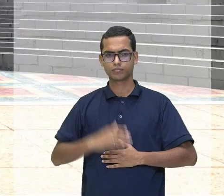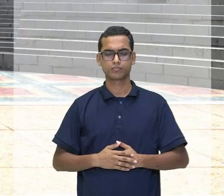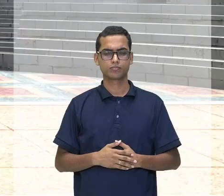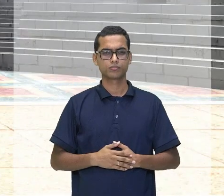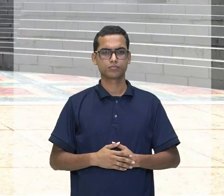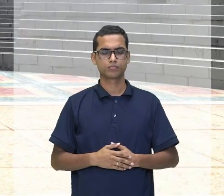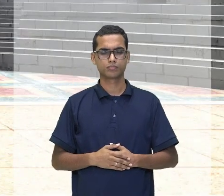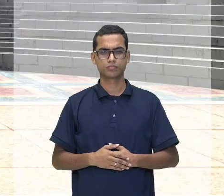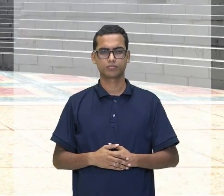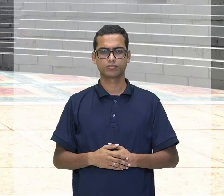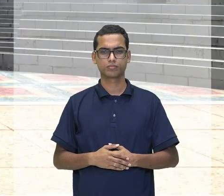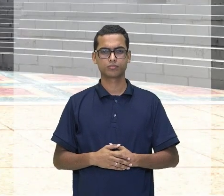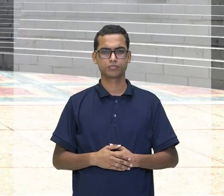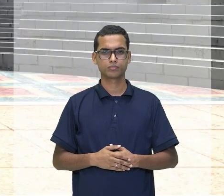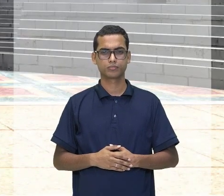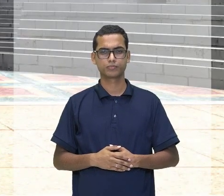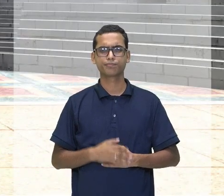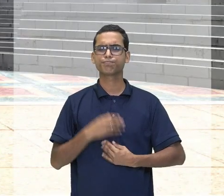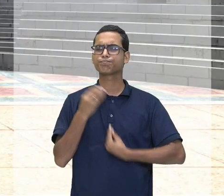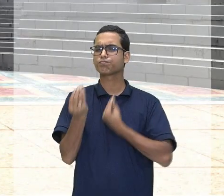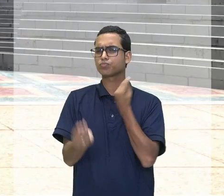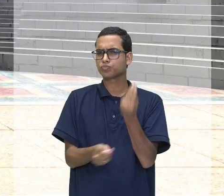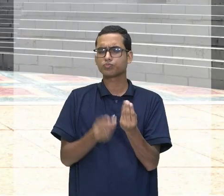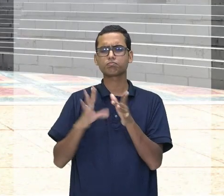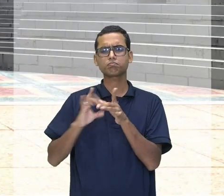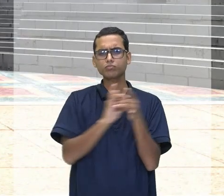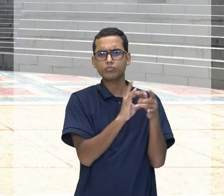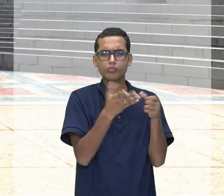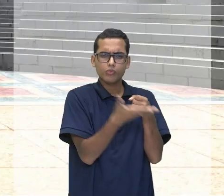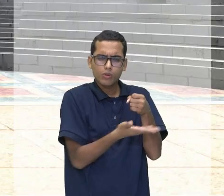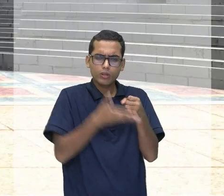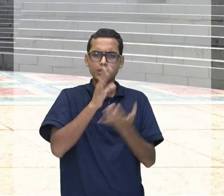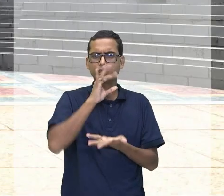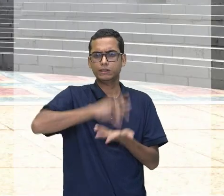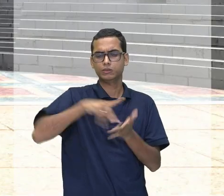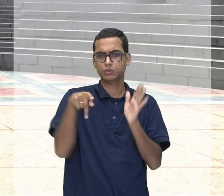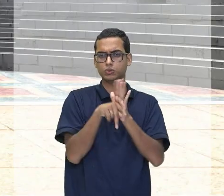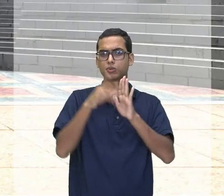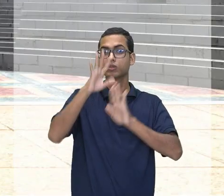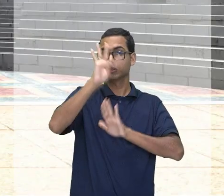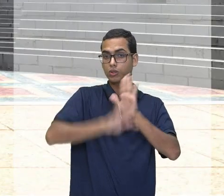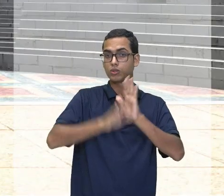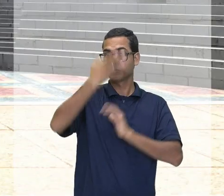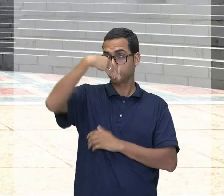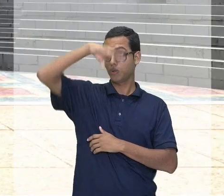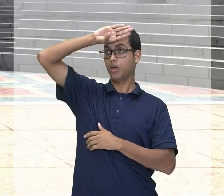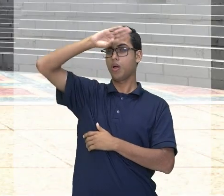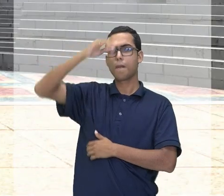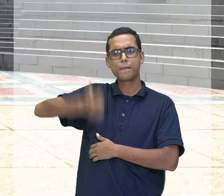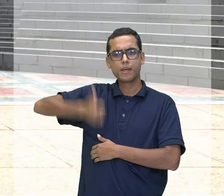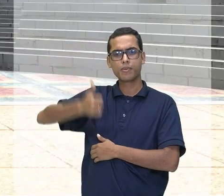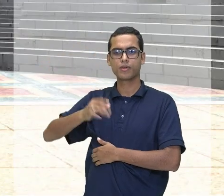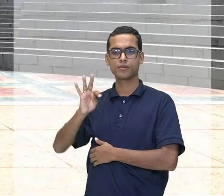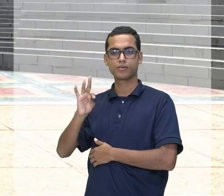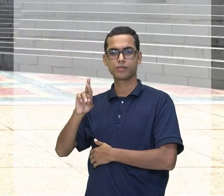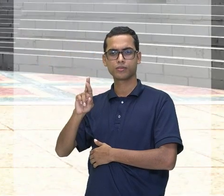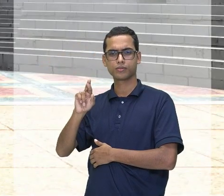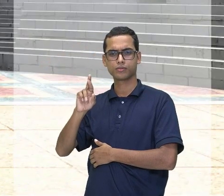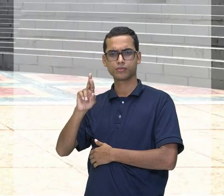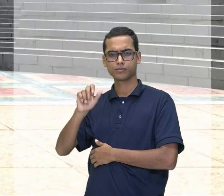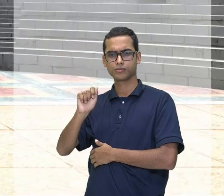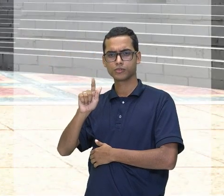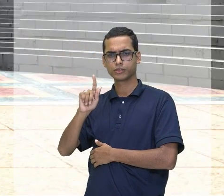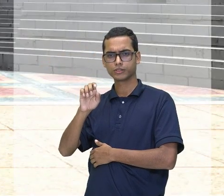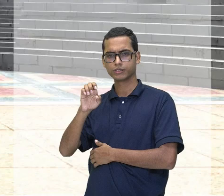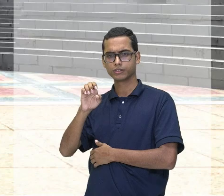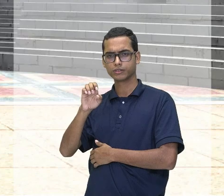bom? Vamos ver então as formas básicas aí do texto dramático. Primeiro nós temos a tragédia, né? O primeiro